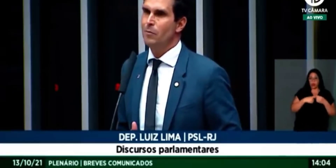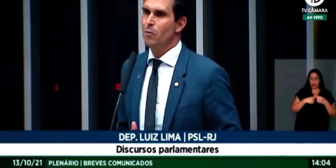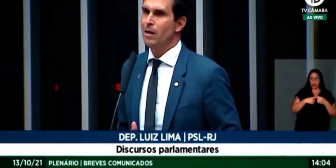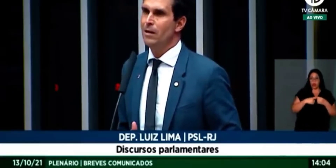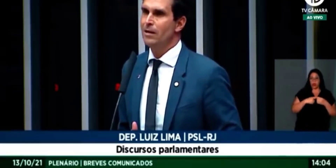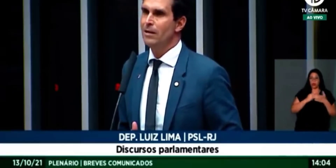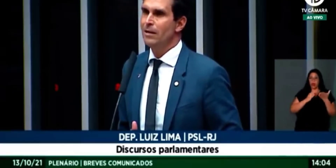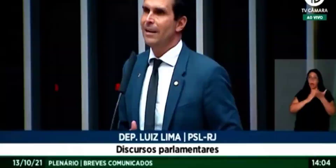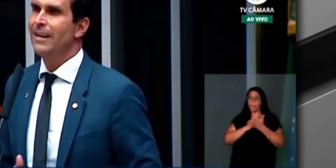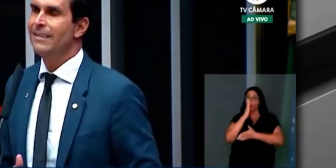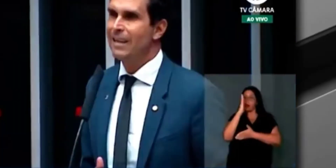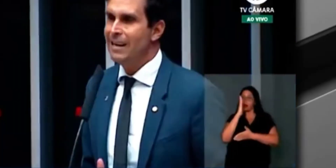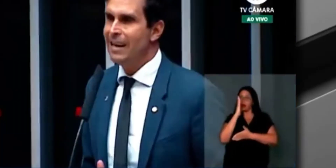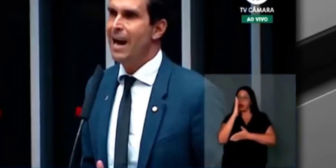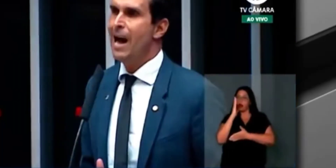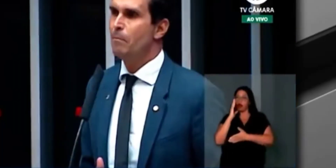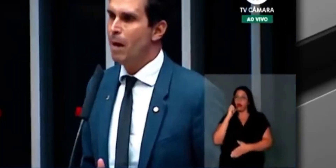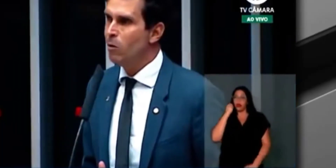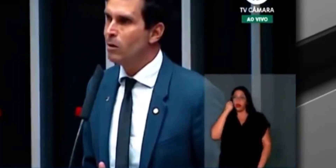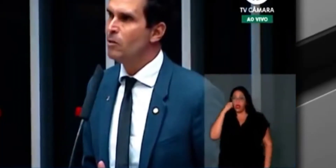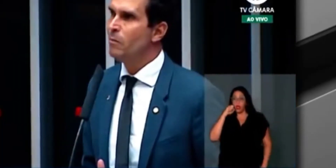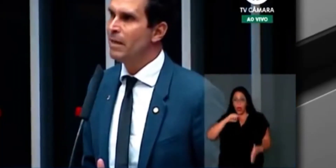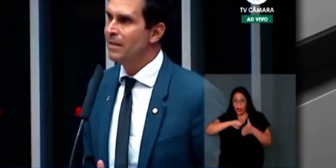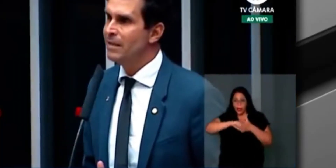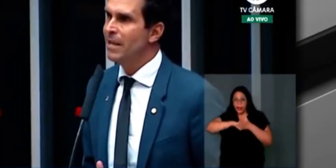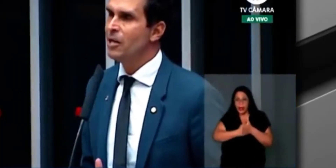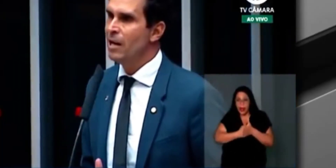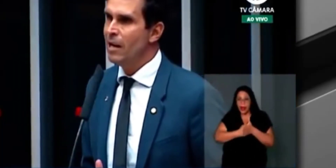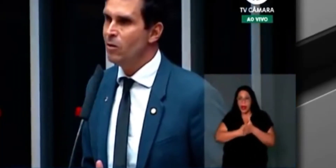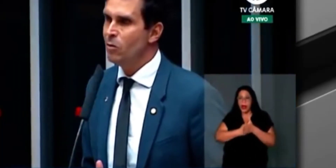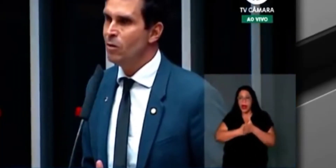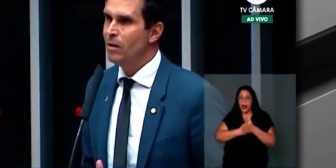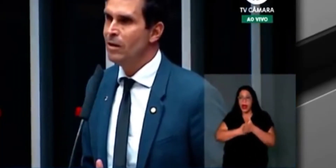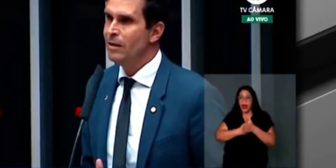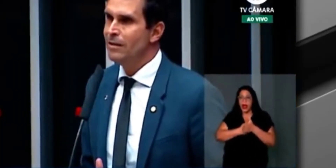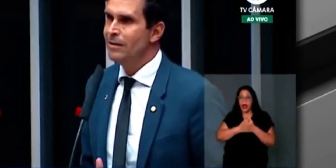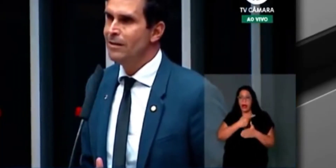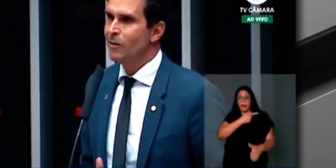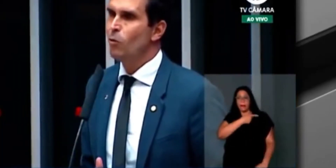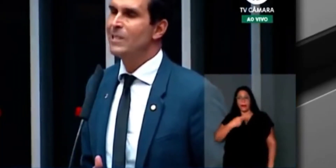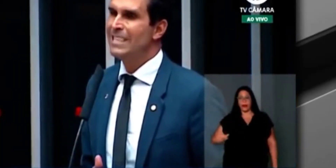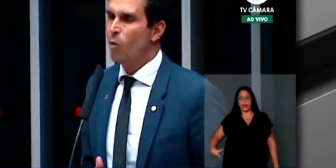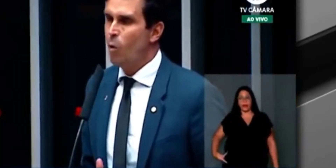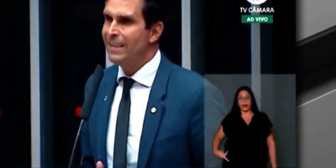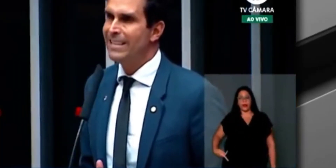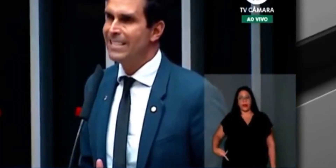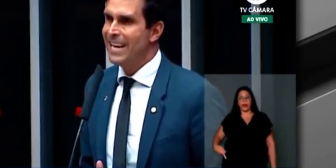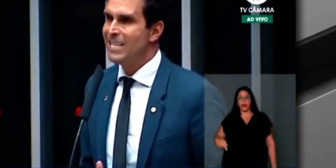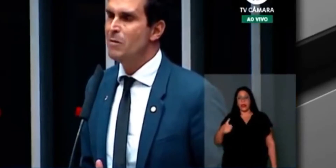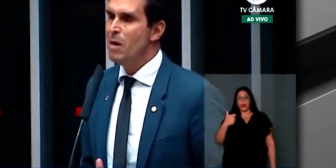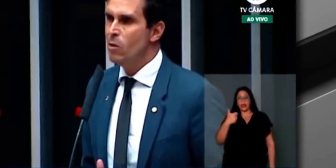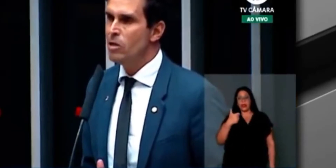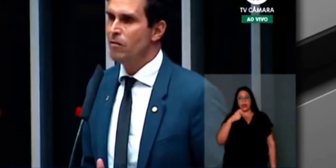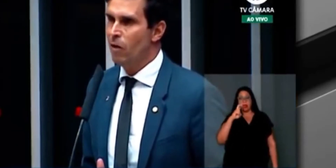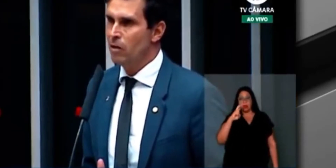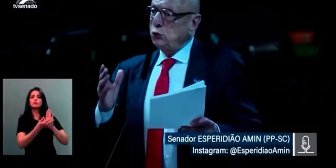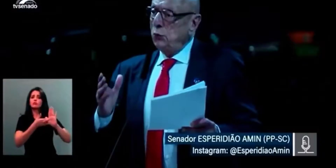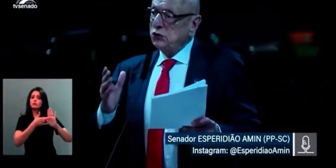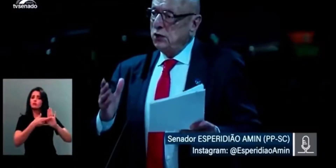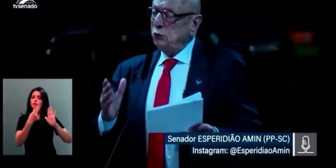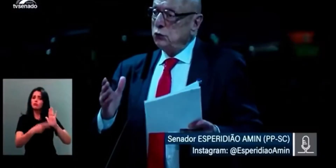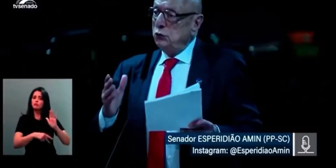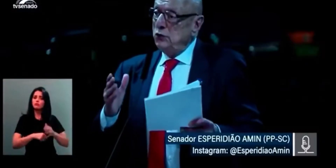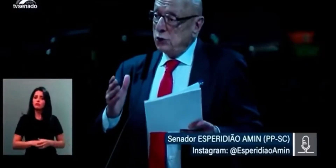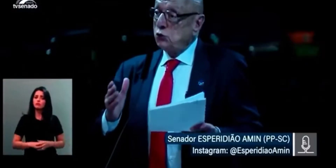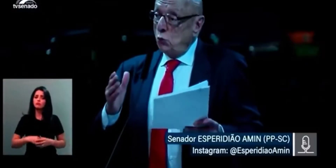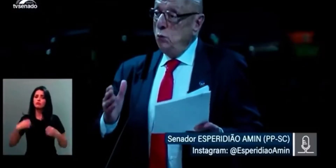senador da República e tranca a pauta de um presidente eleito com 57 milhões de votos.